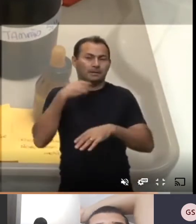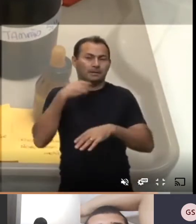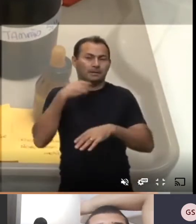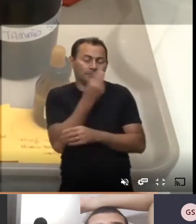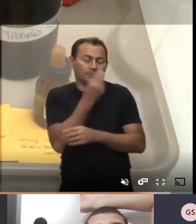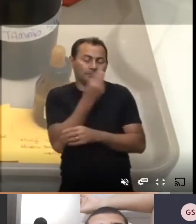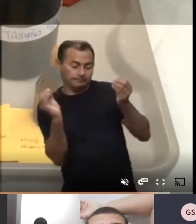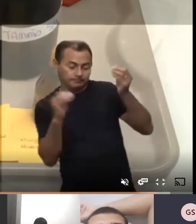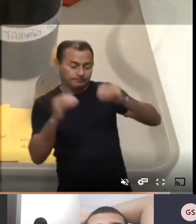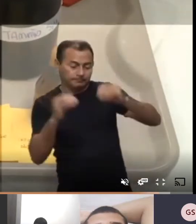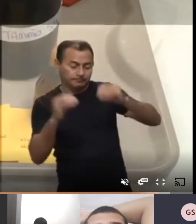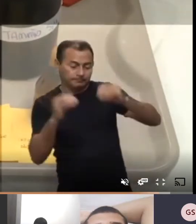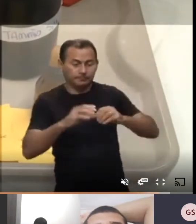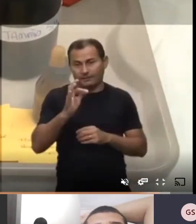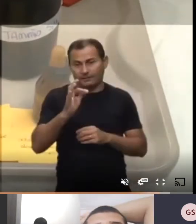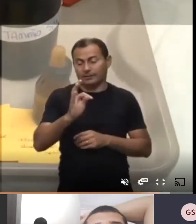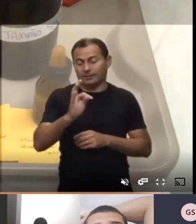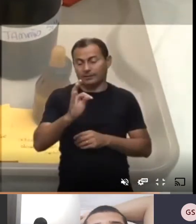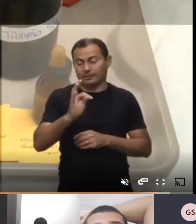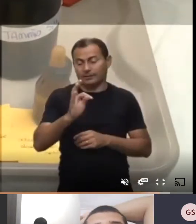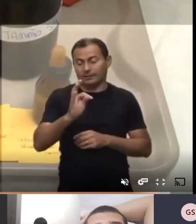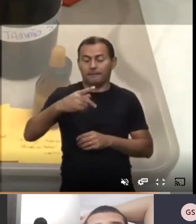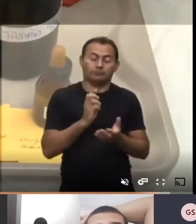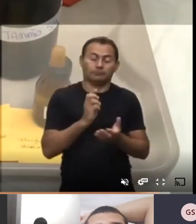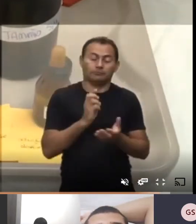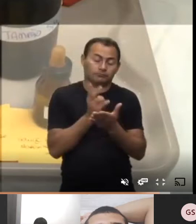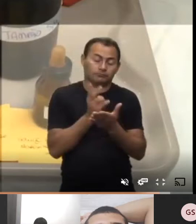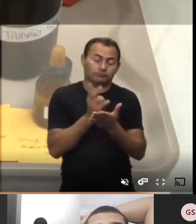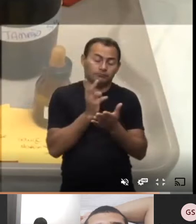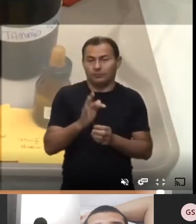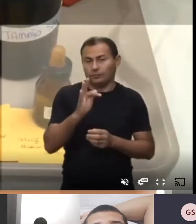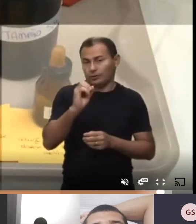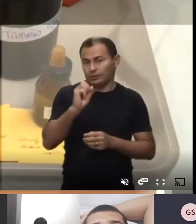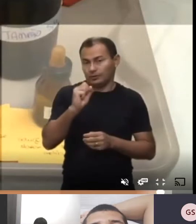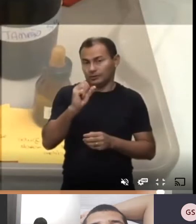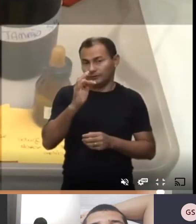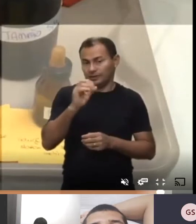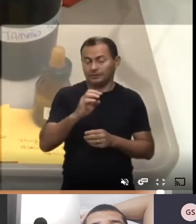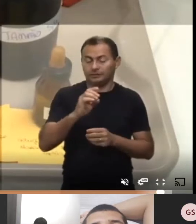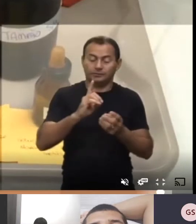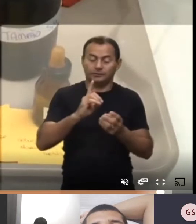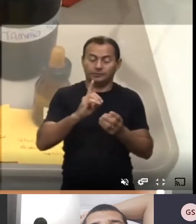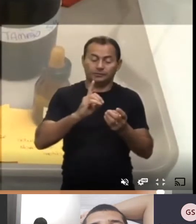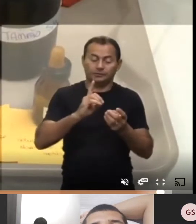você está adicionando base, então quer dizer que vai ficar mais básica, né? Ó.